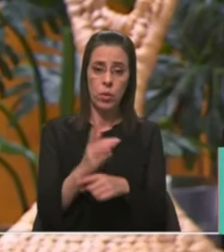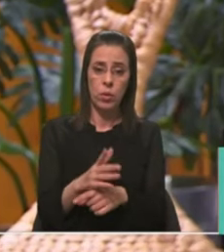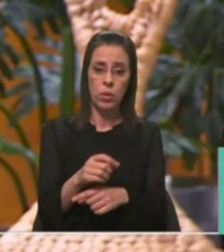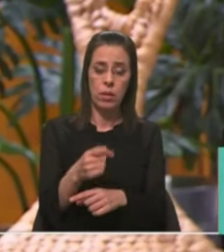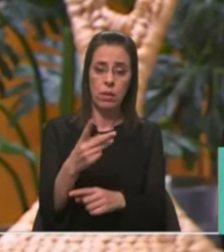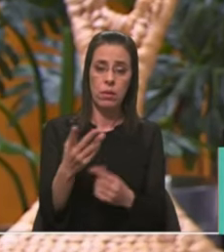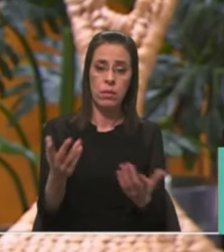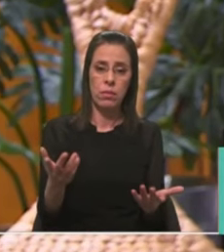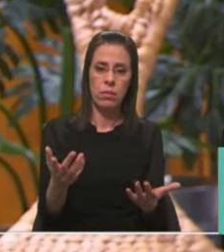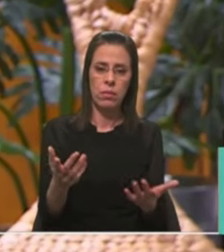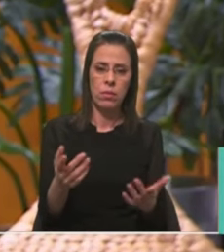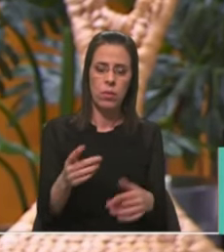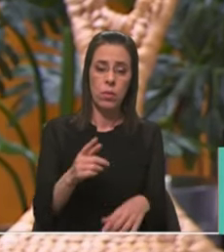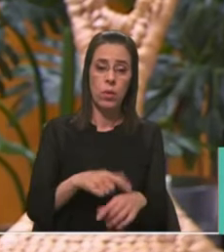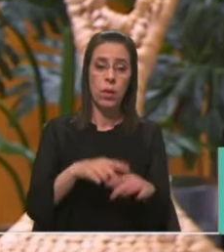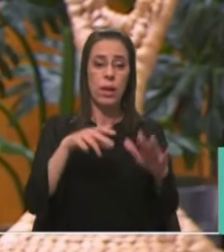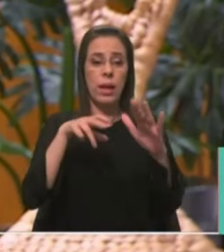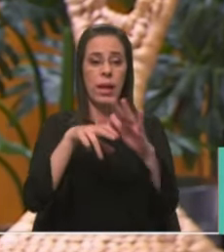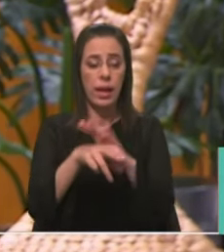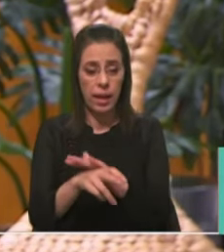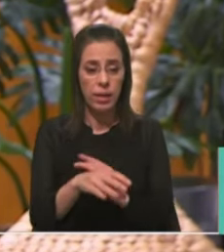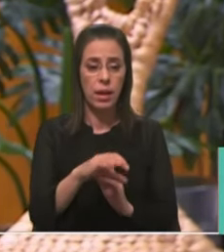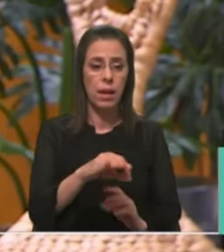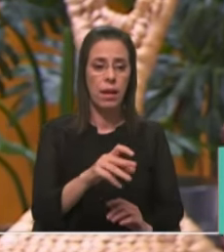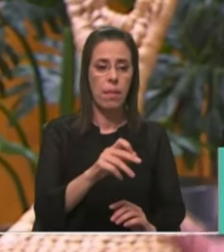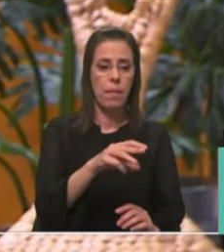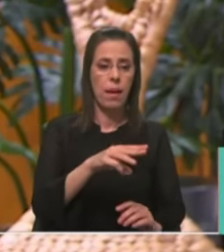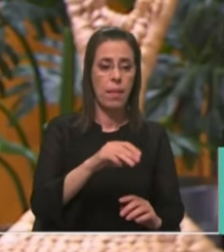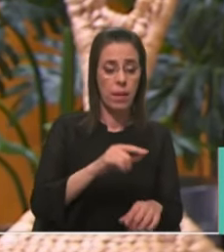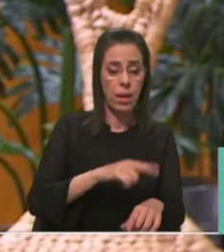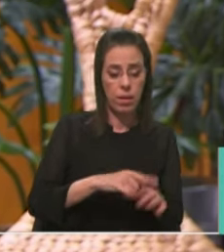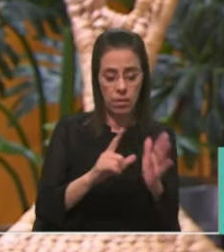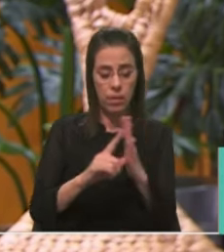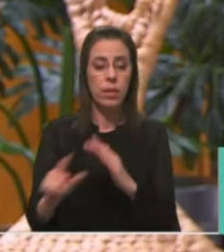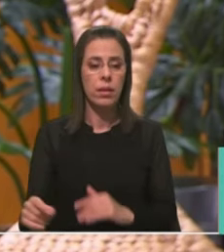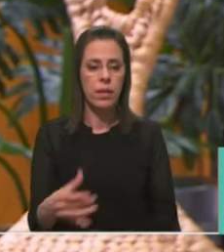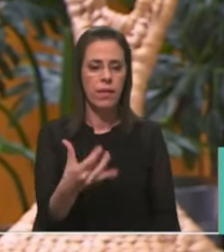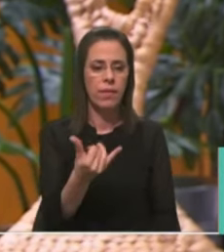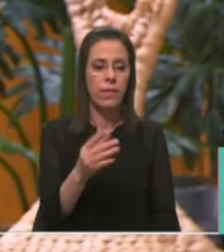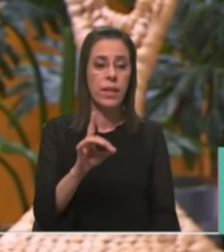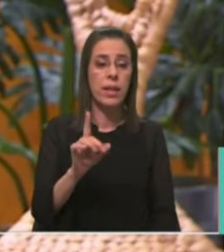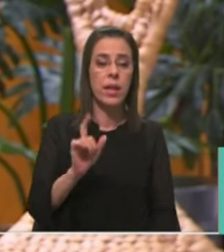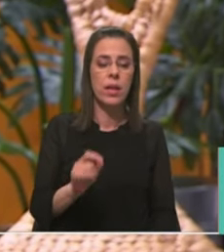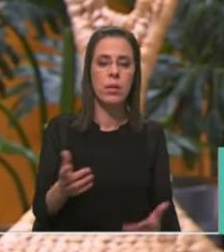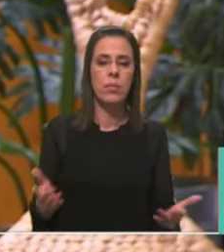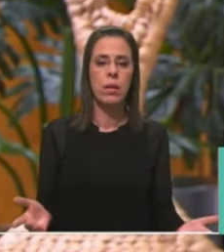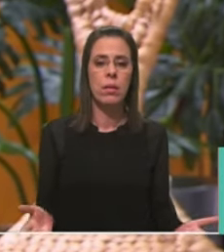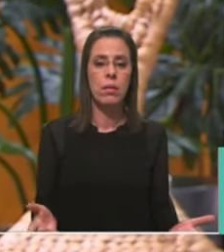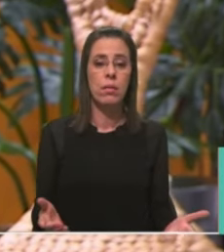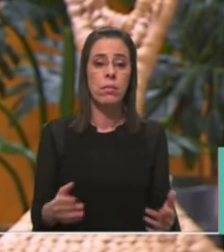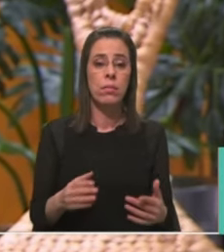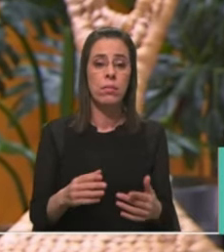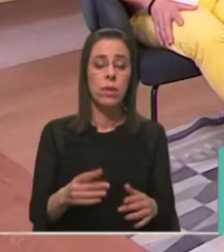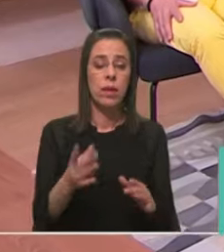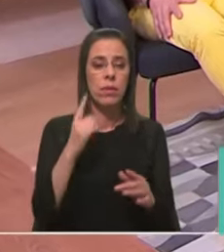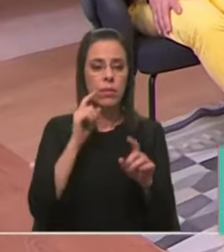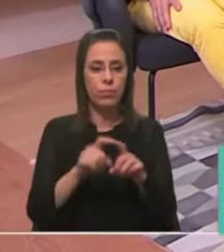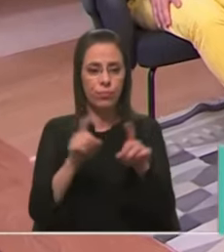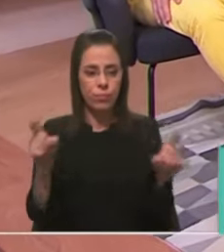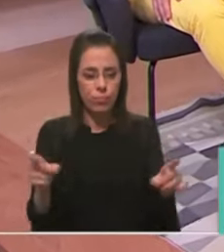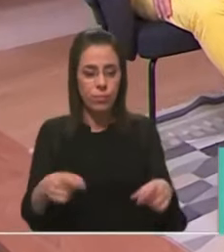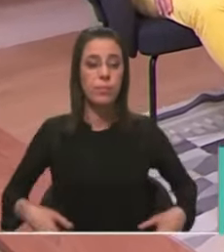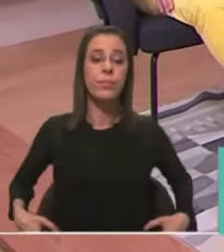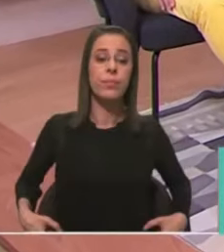de comunicação social, que o tempo de entrada da Pâmela e o tempo de saída foram de 26 minutos. Sendo que fez o TOC, fez